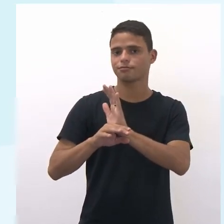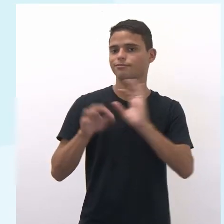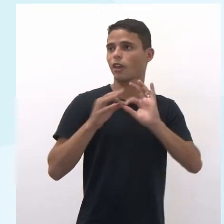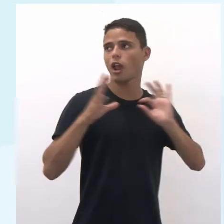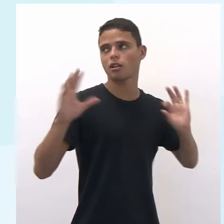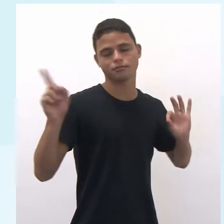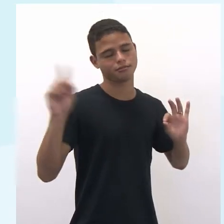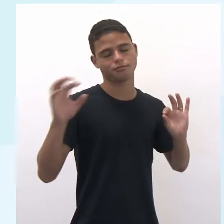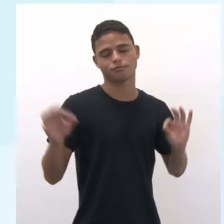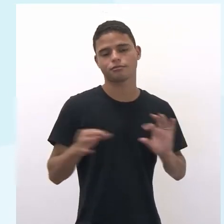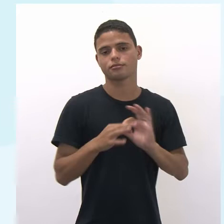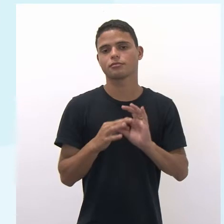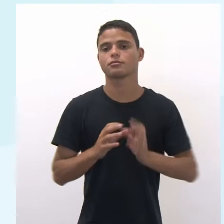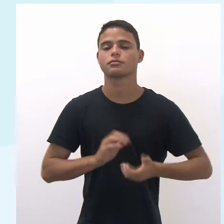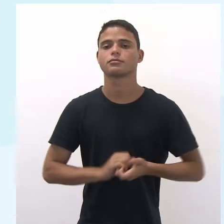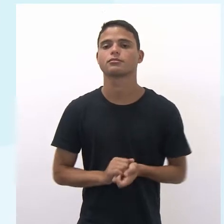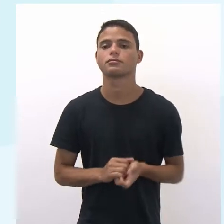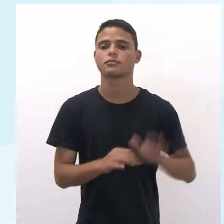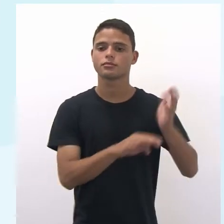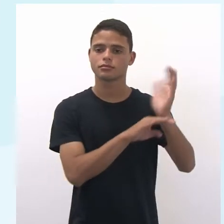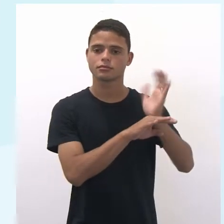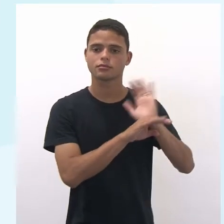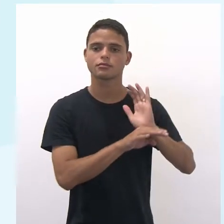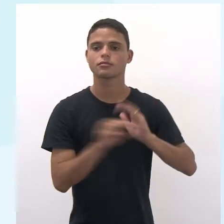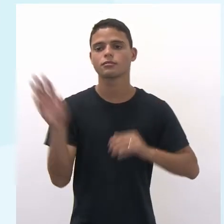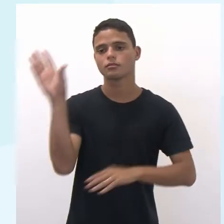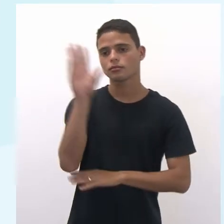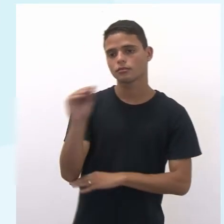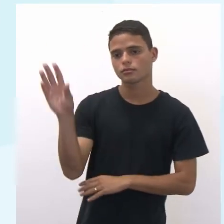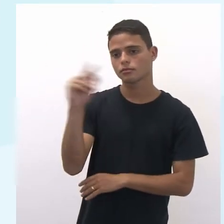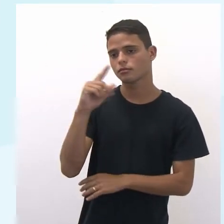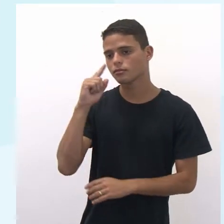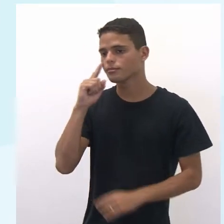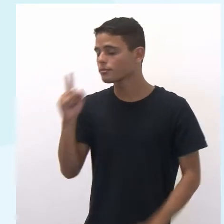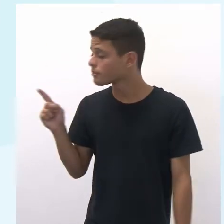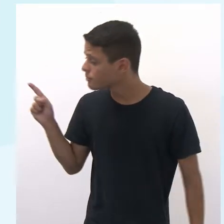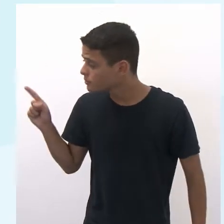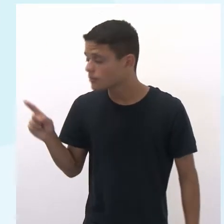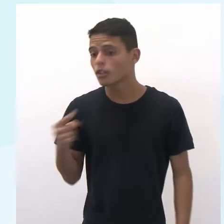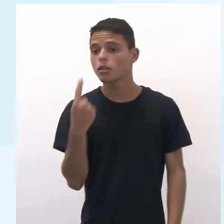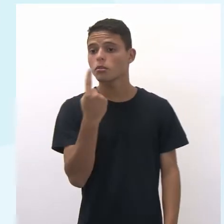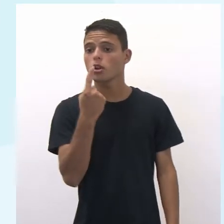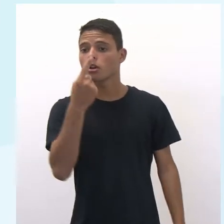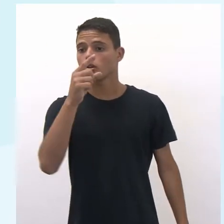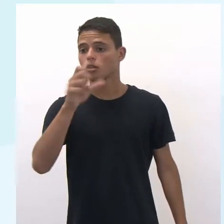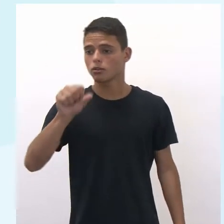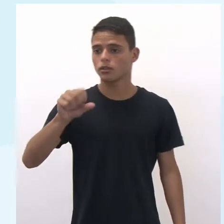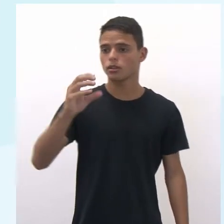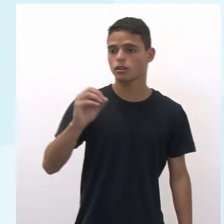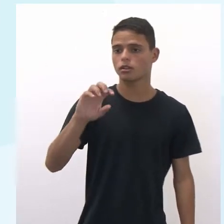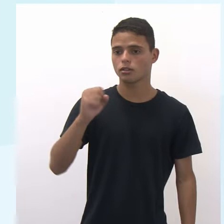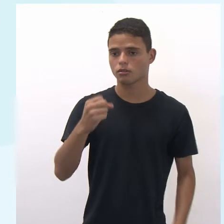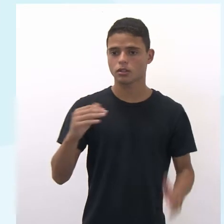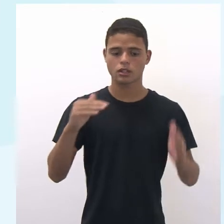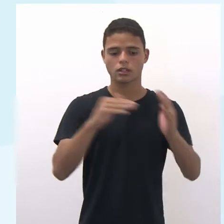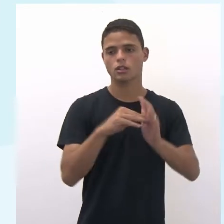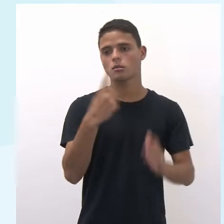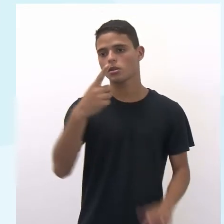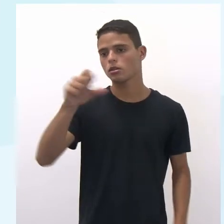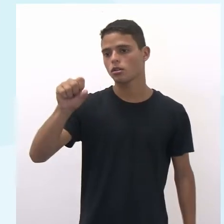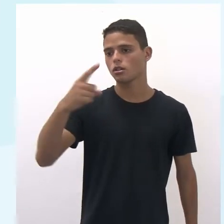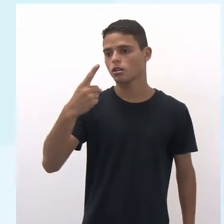sociedade. Cinema narrativo, de 1908 a 1915, onde